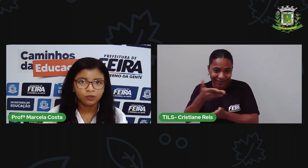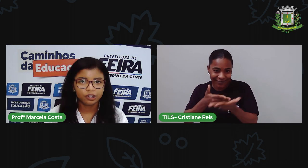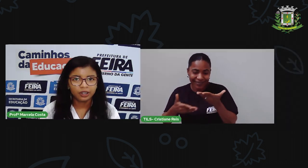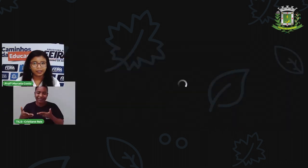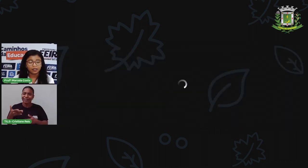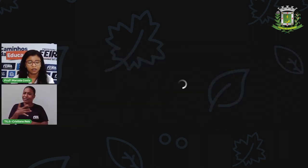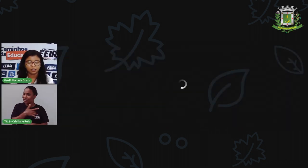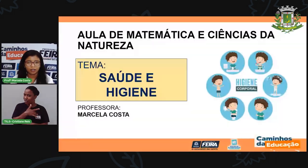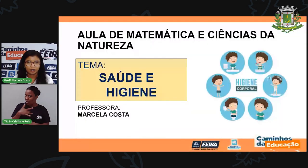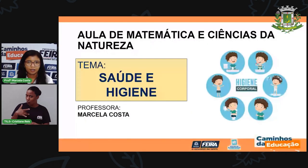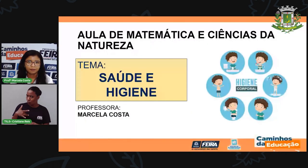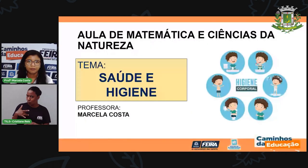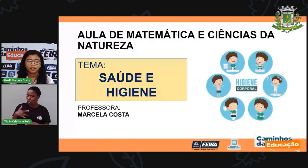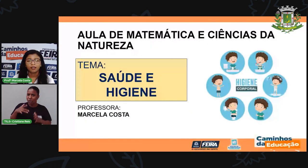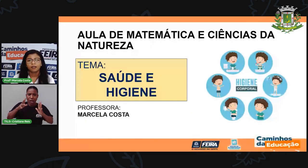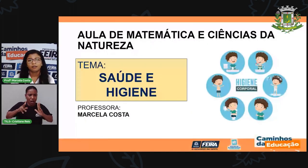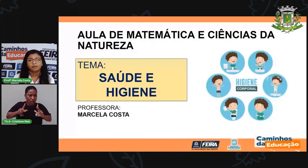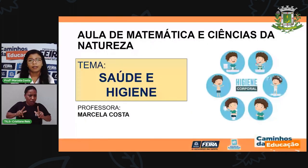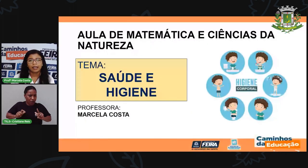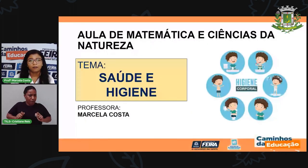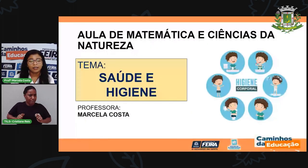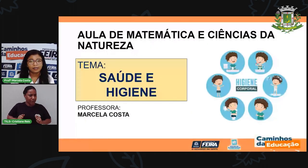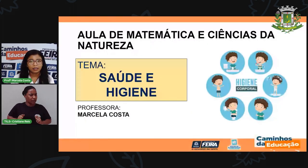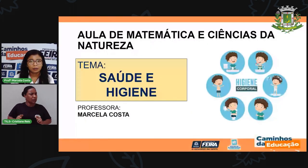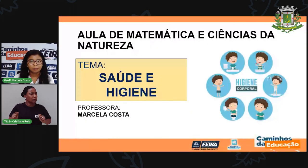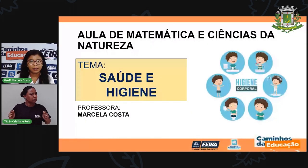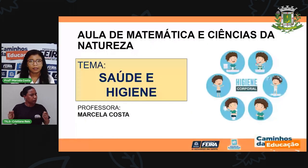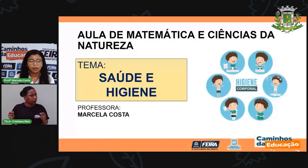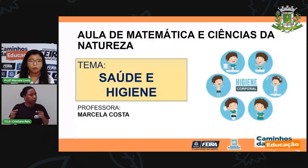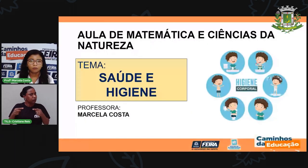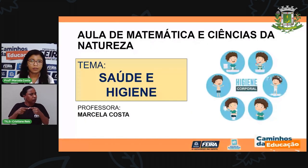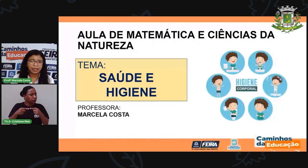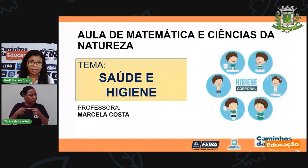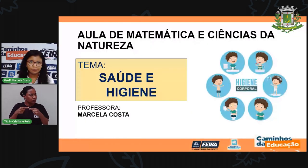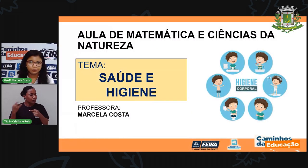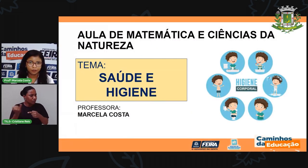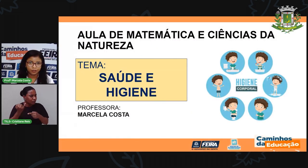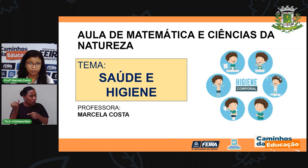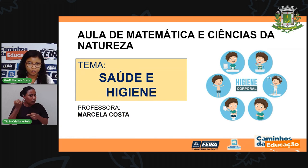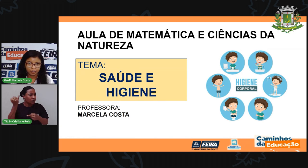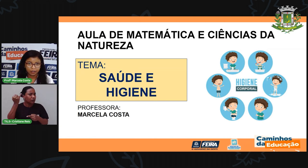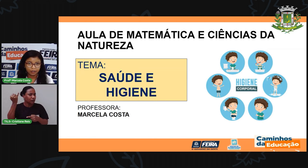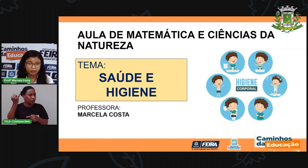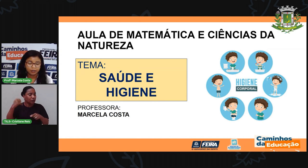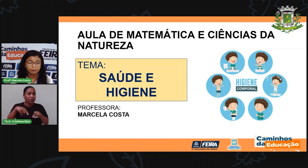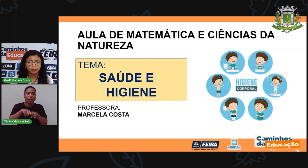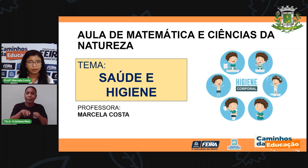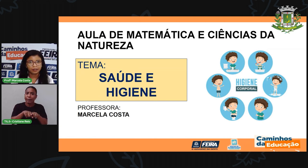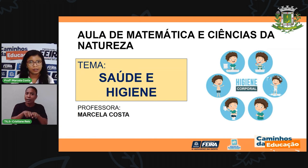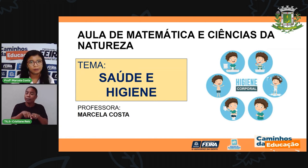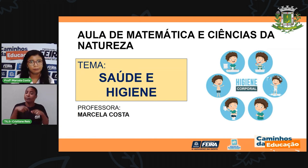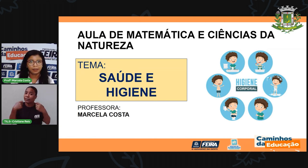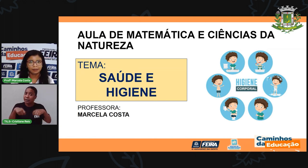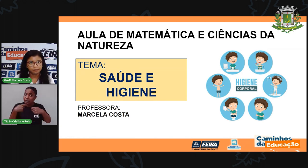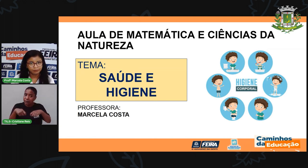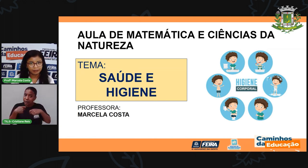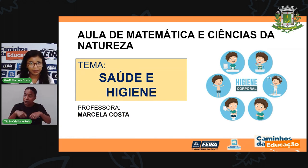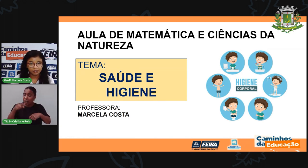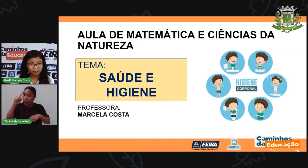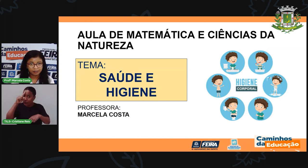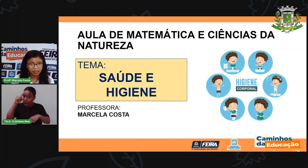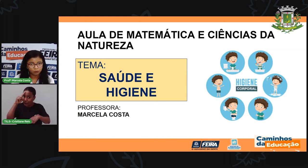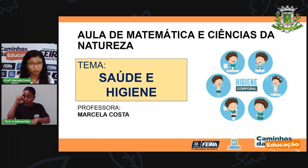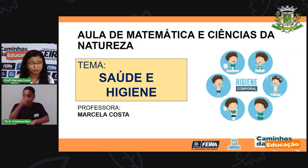saúde e higiene. Vai reconhecer também alguns atos de higiene importantes para